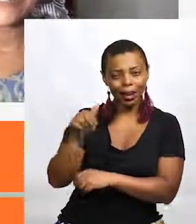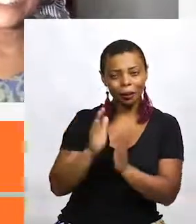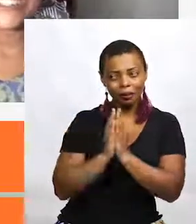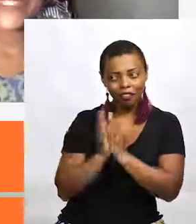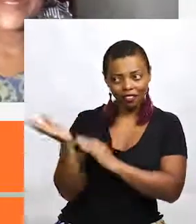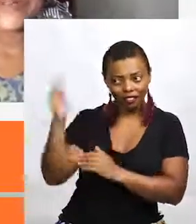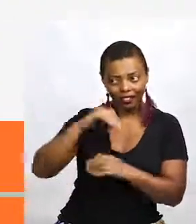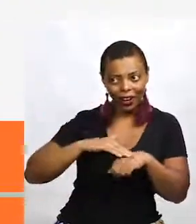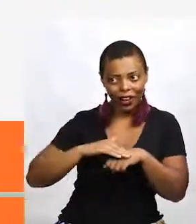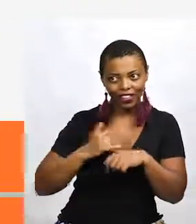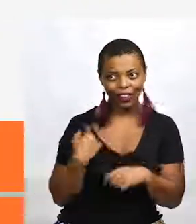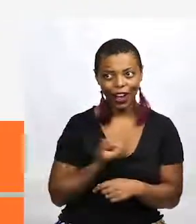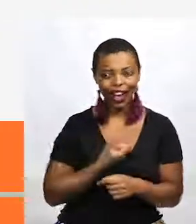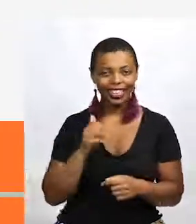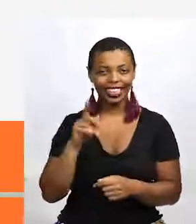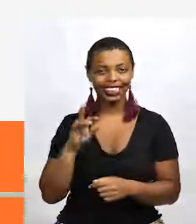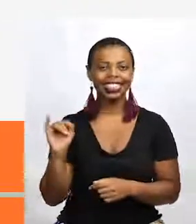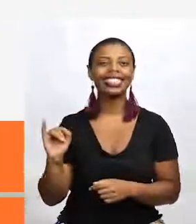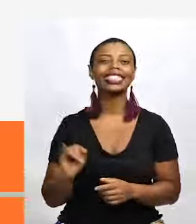gente, Adri.